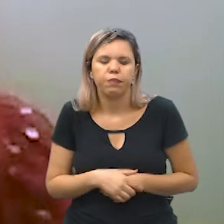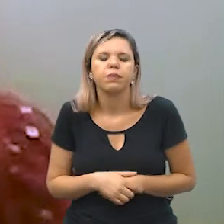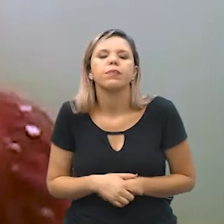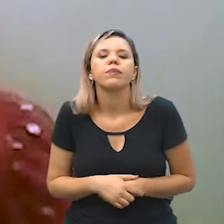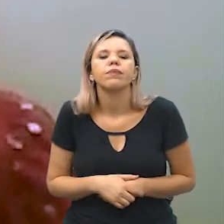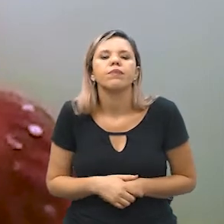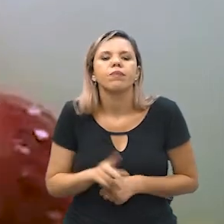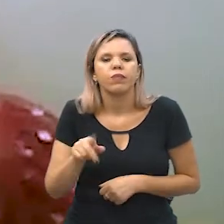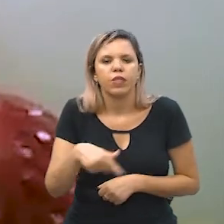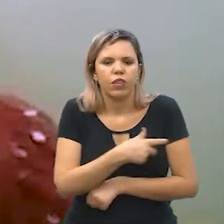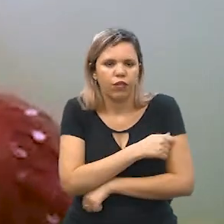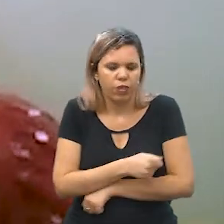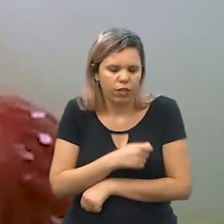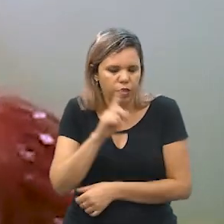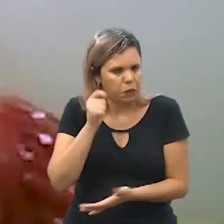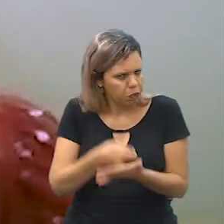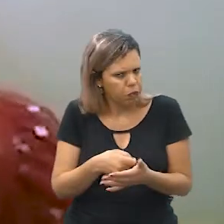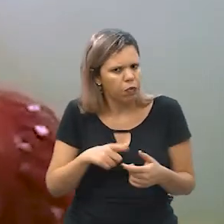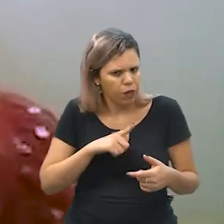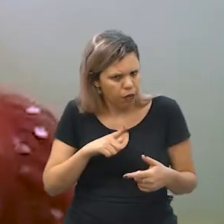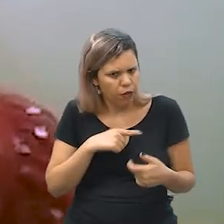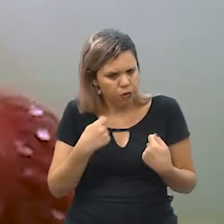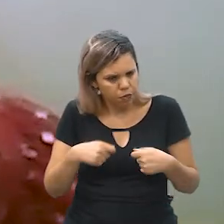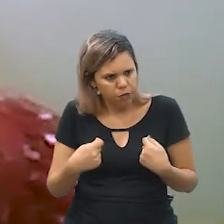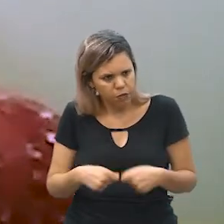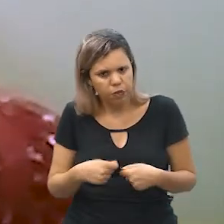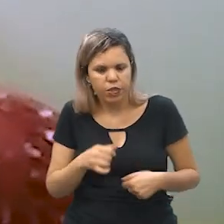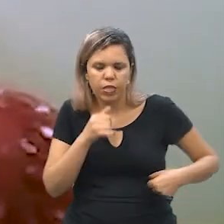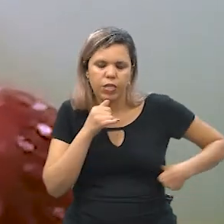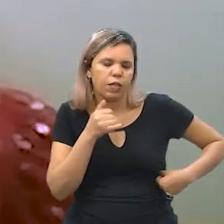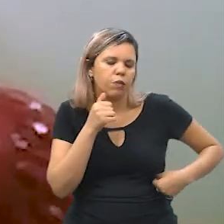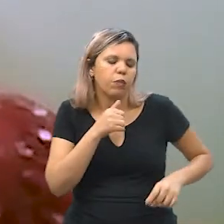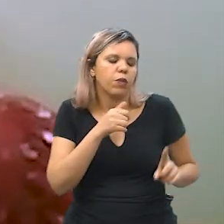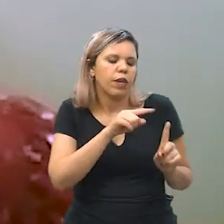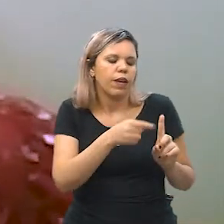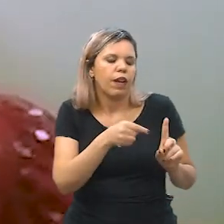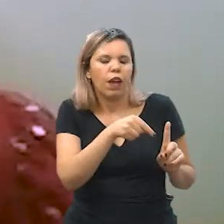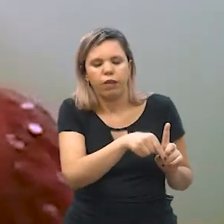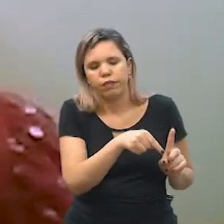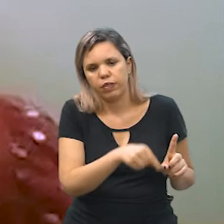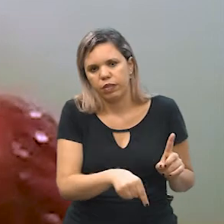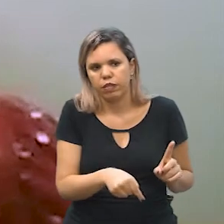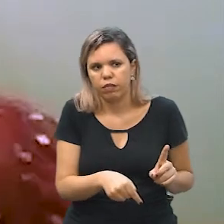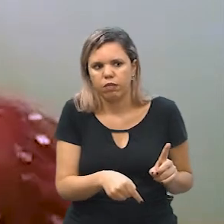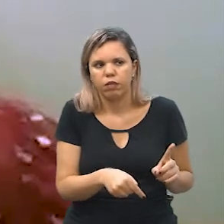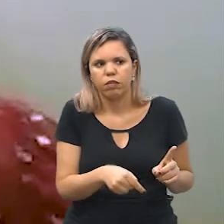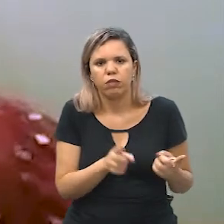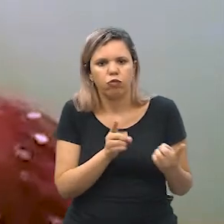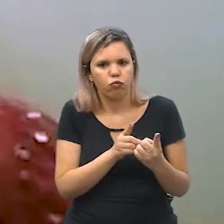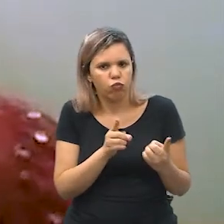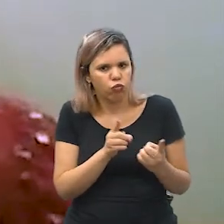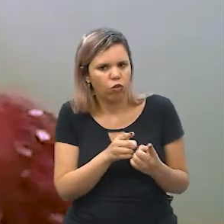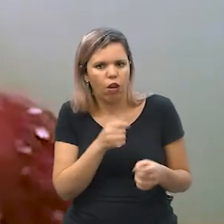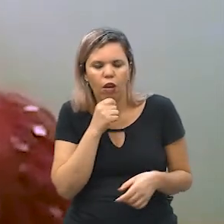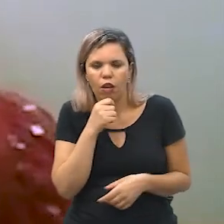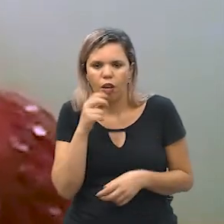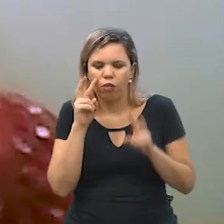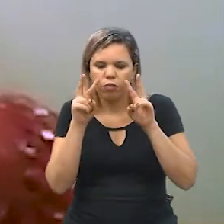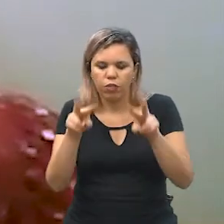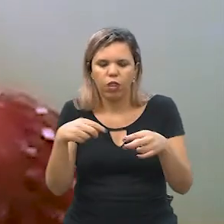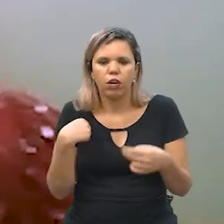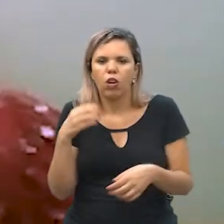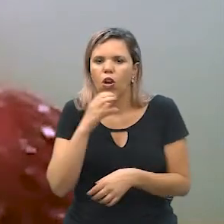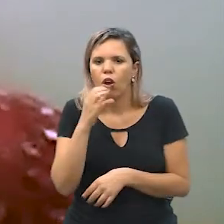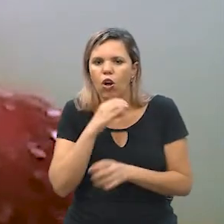vacinas têm que ser garantidas. Se eu tô com uma gestante aí que tá assistindo a gente e não tomou, corre